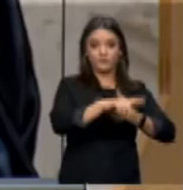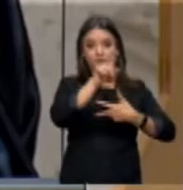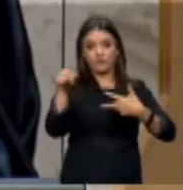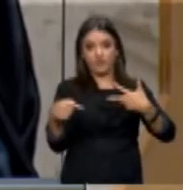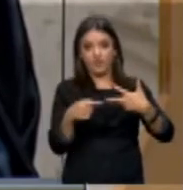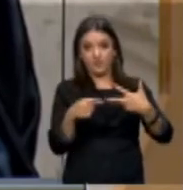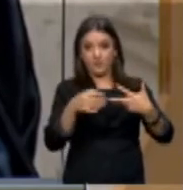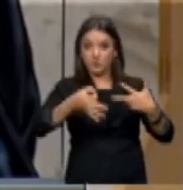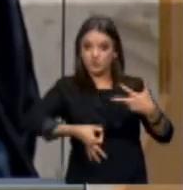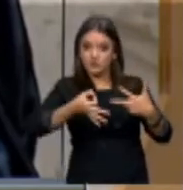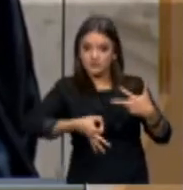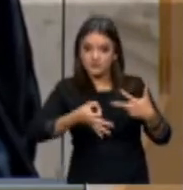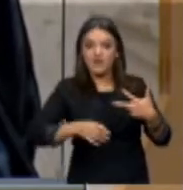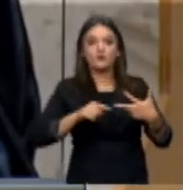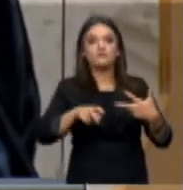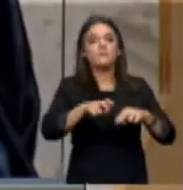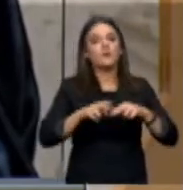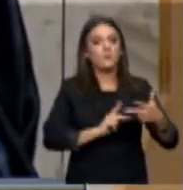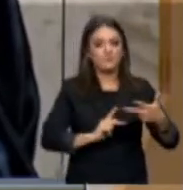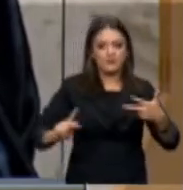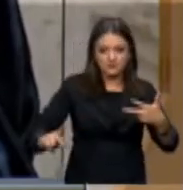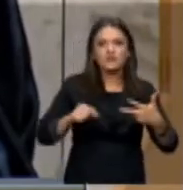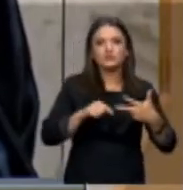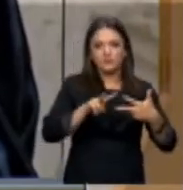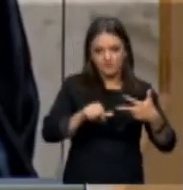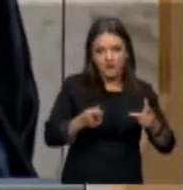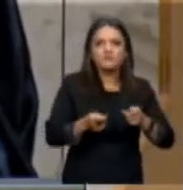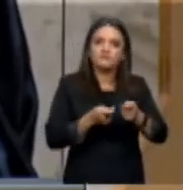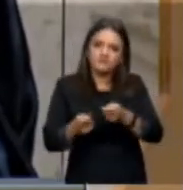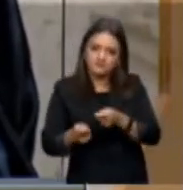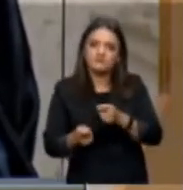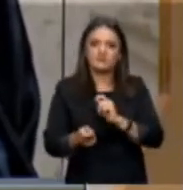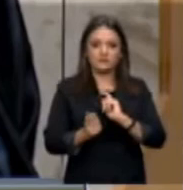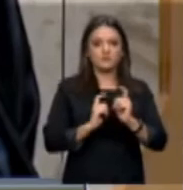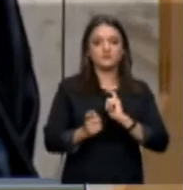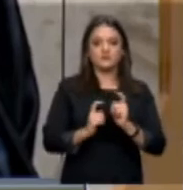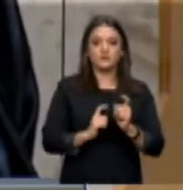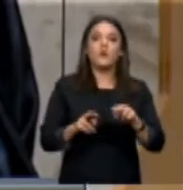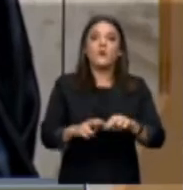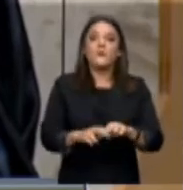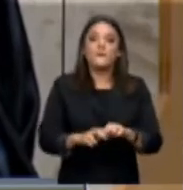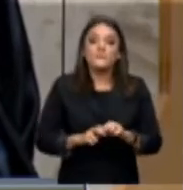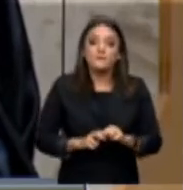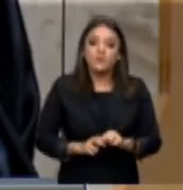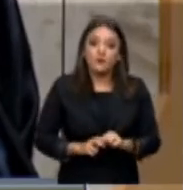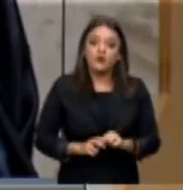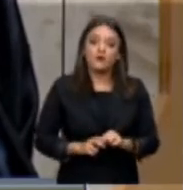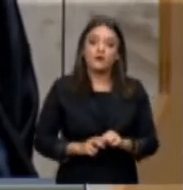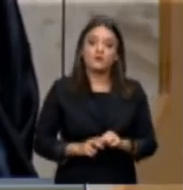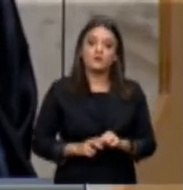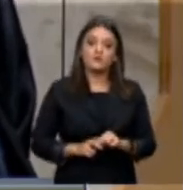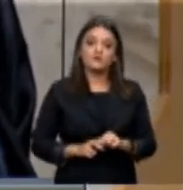e o Tribunal, através do seu presidente, como Estado-administração, por conta do